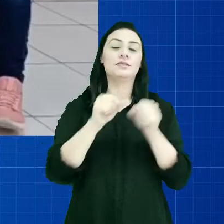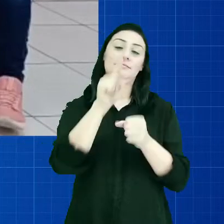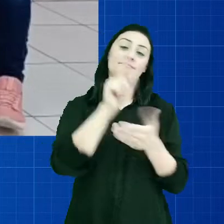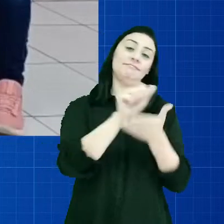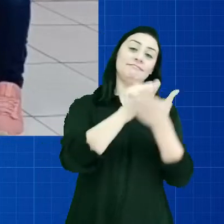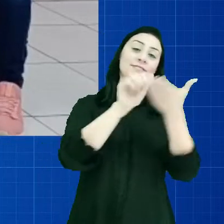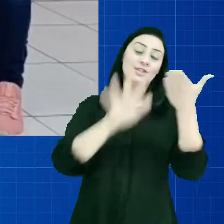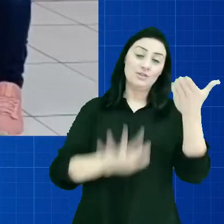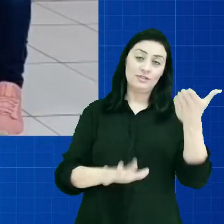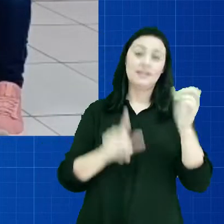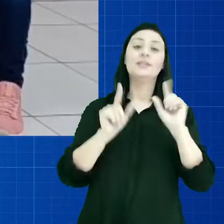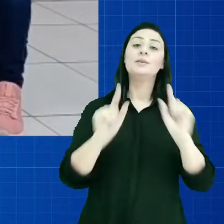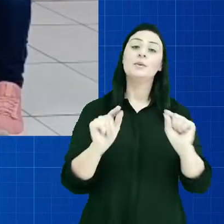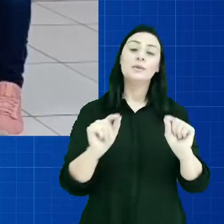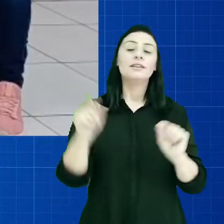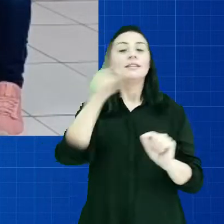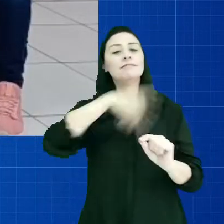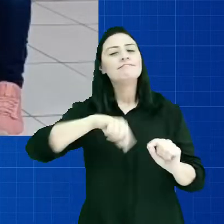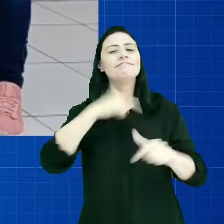vamos fazer uma atividade onde nós